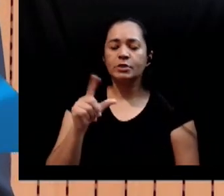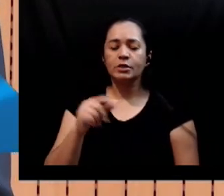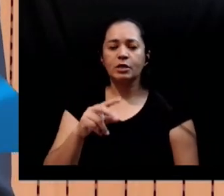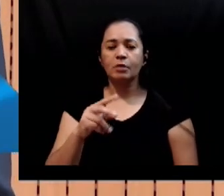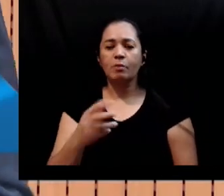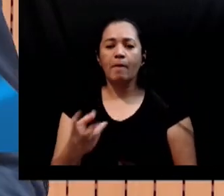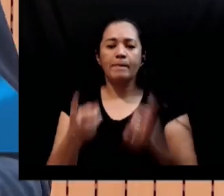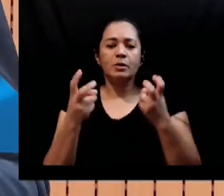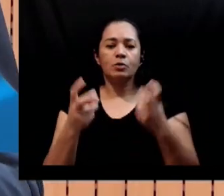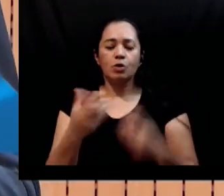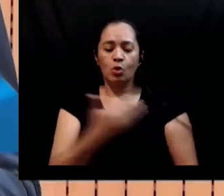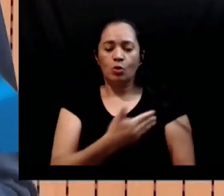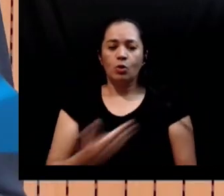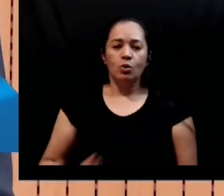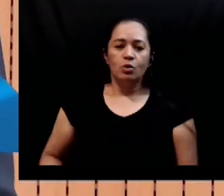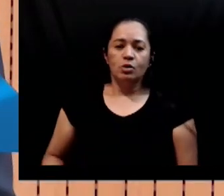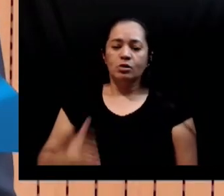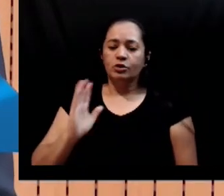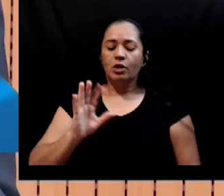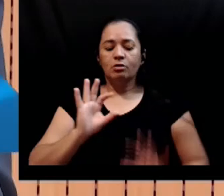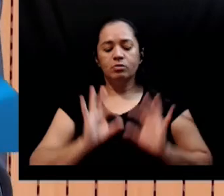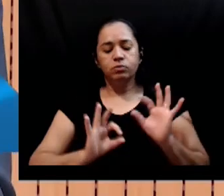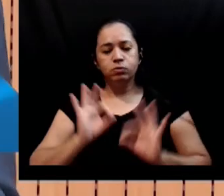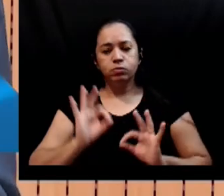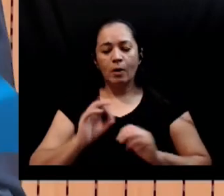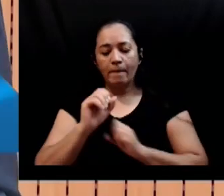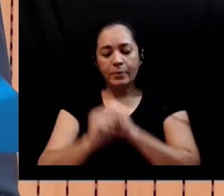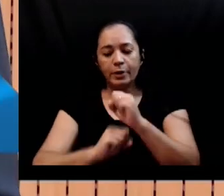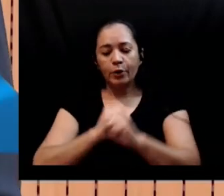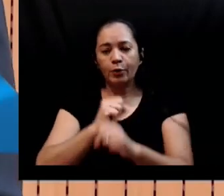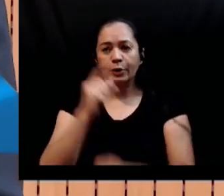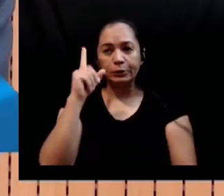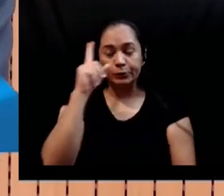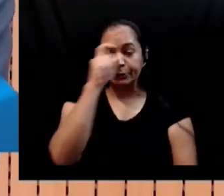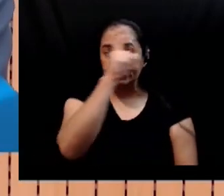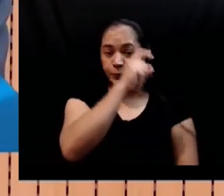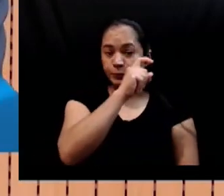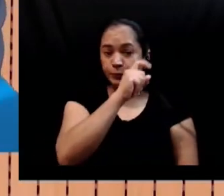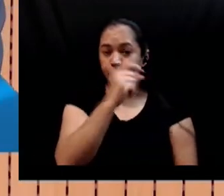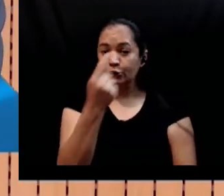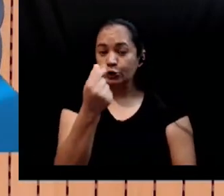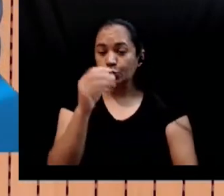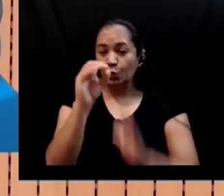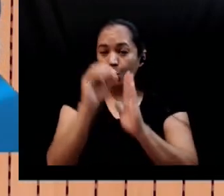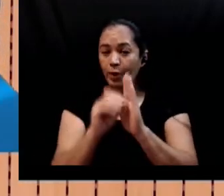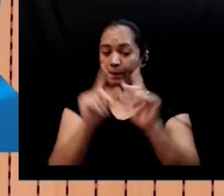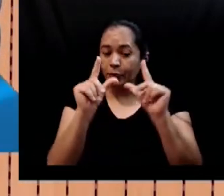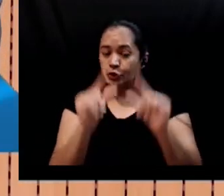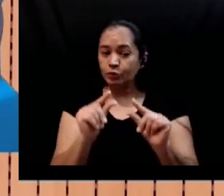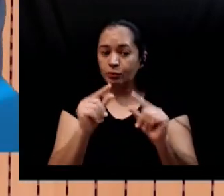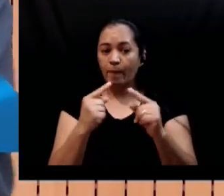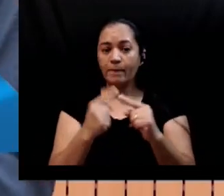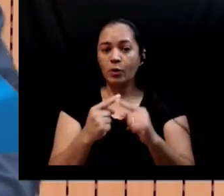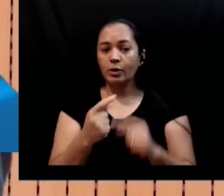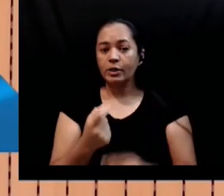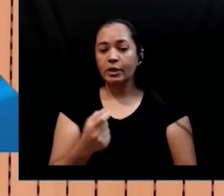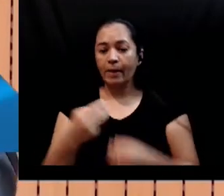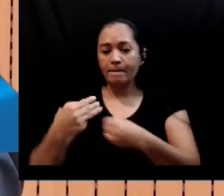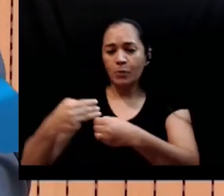se preparando para um ano difícil, um ano de redução do nosso orçamento. Os municípios quase não conseguem